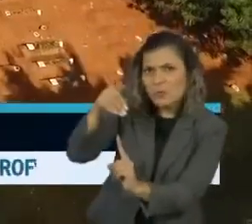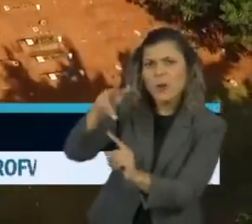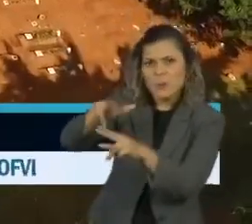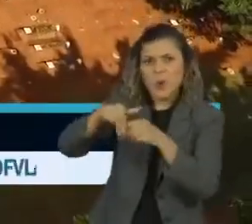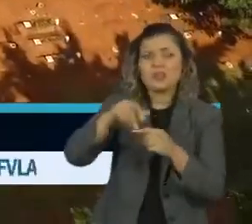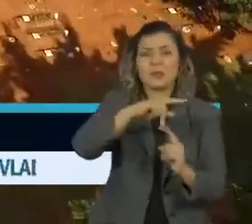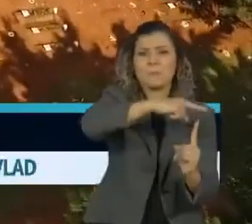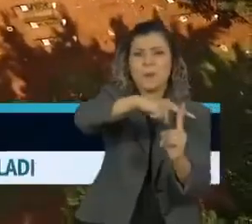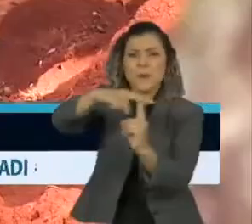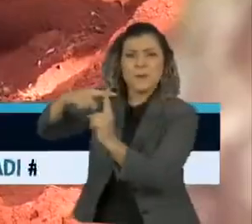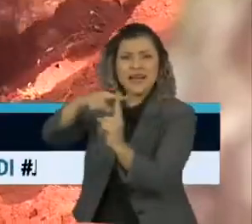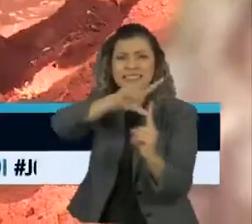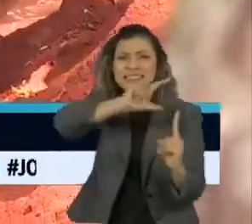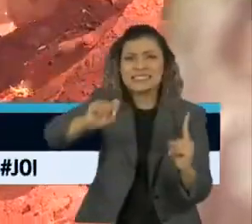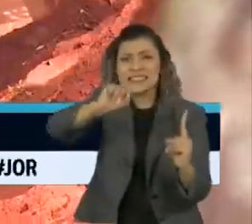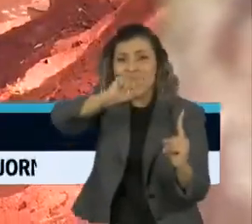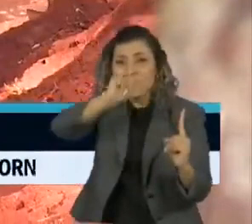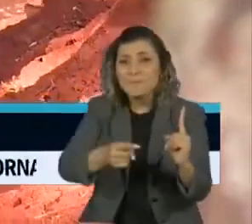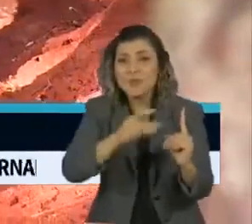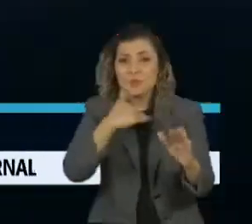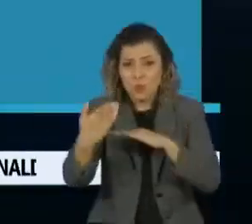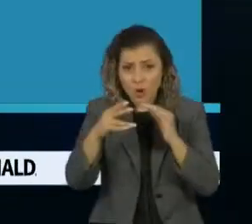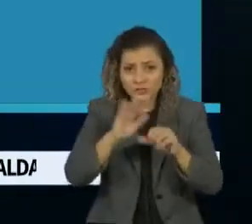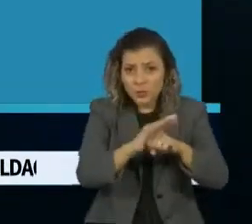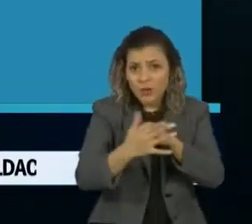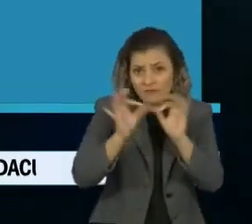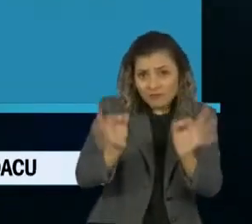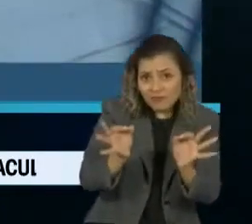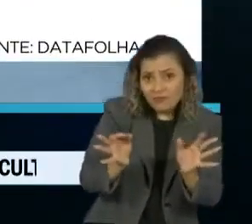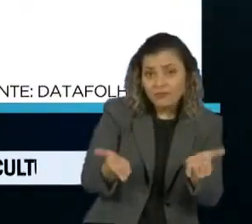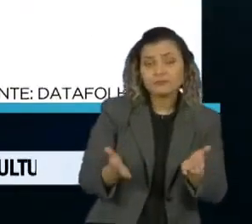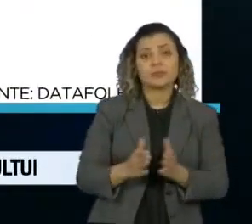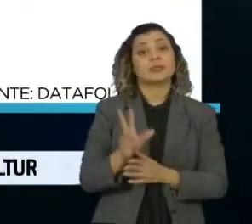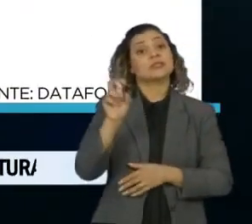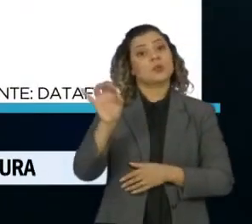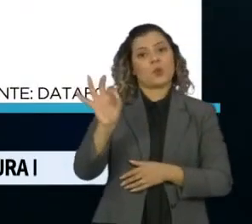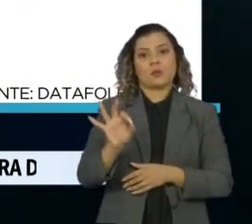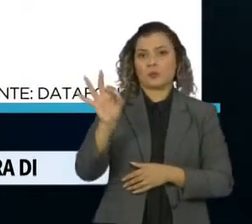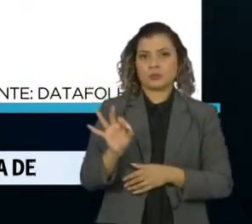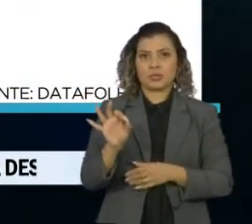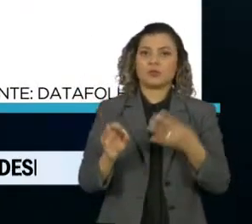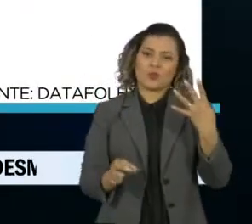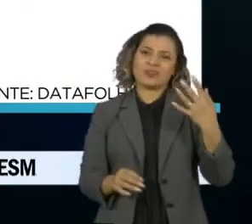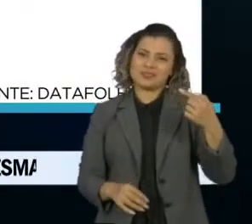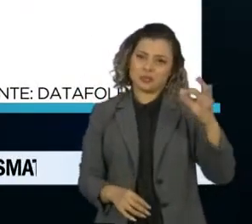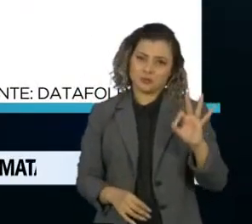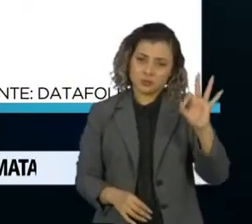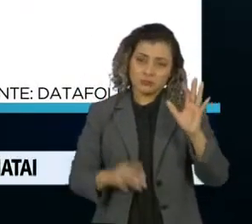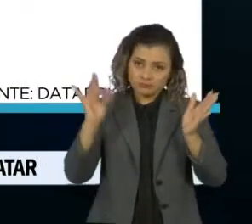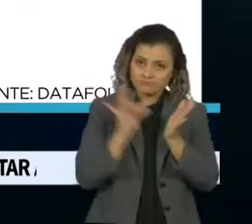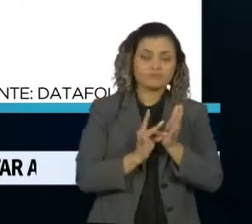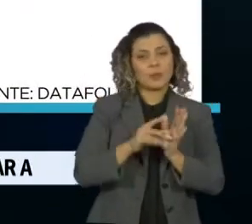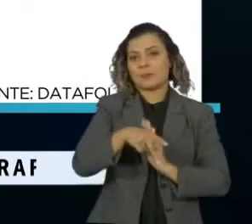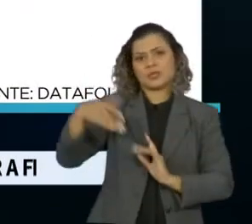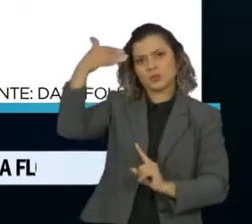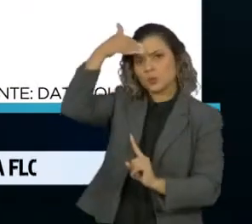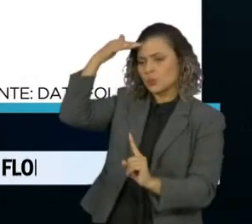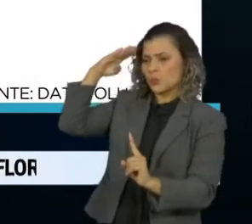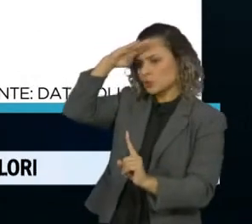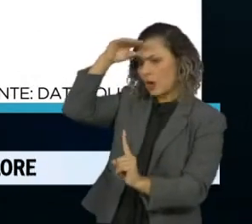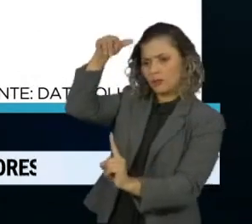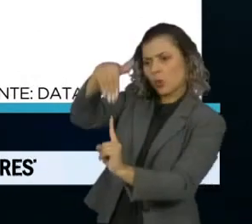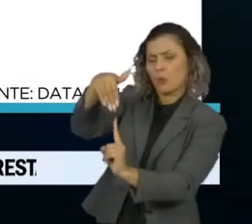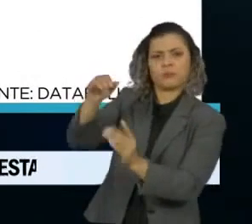100 mil mortes causadas pelo novo coronavírus? Para quase a metade, 47%, Bolsonaro não tem